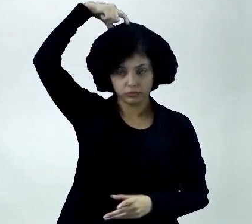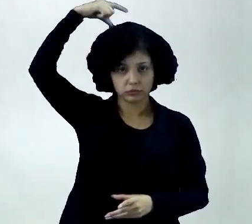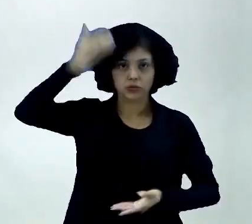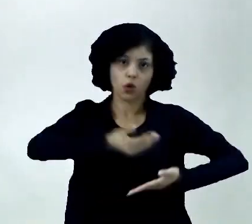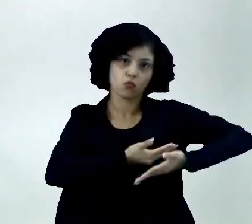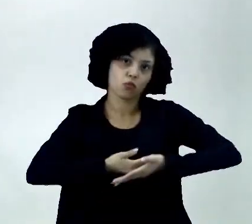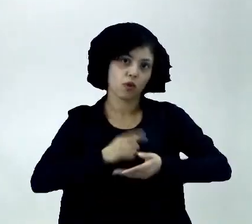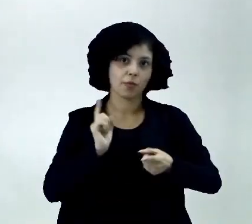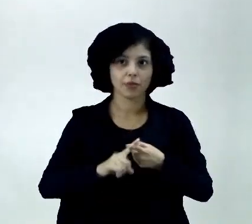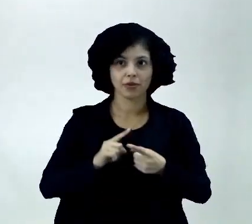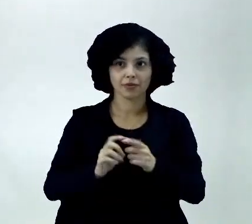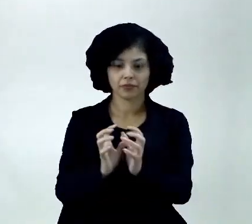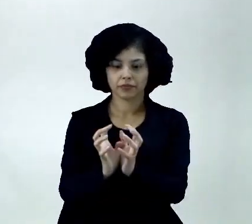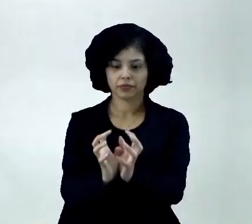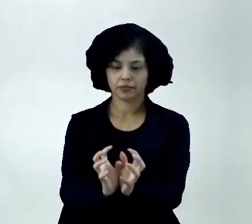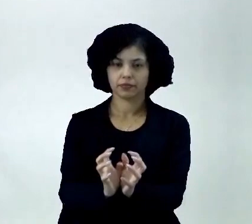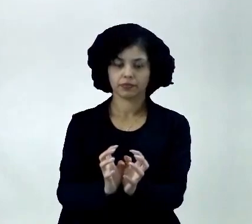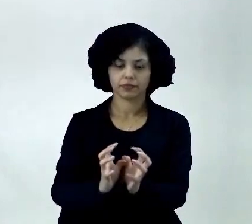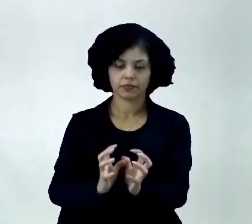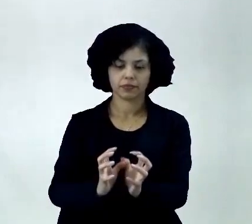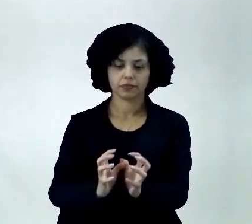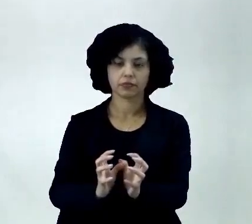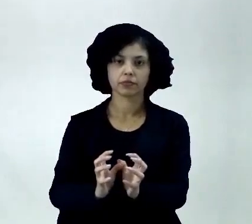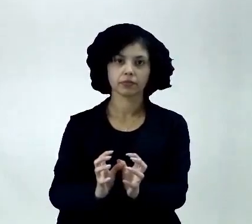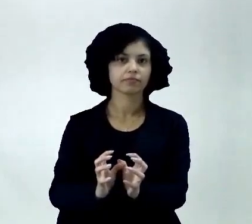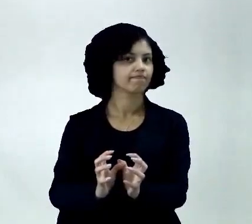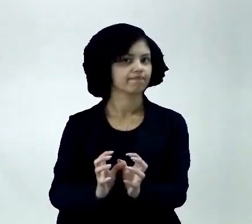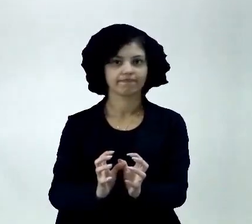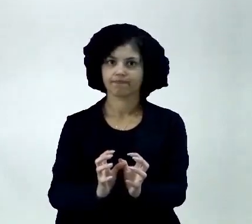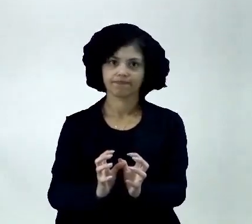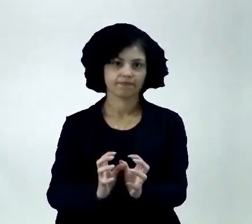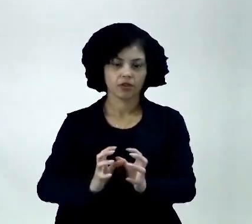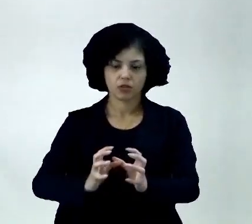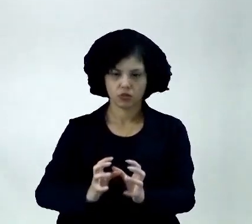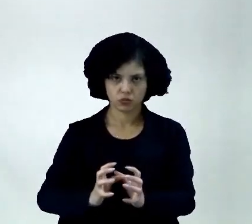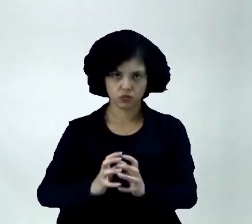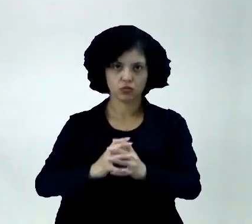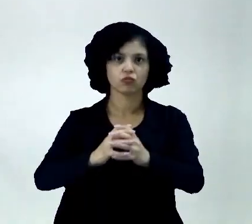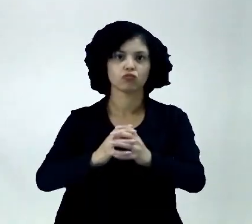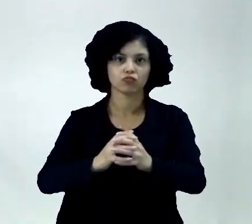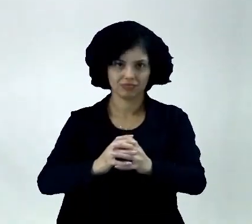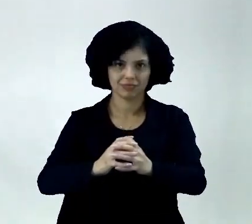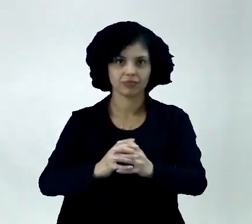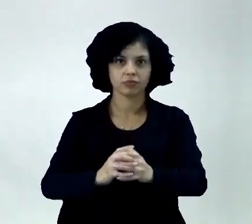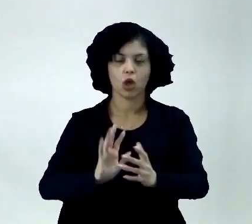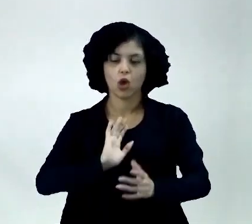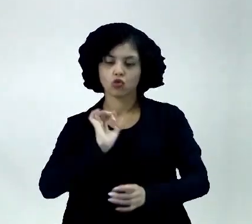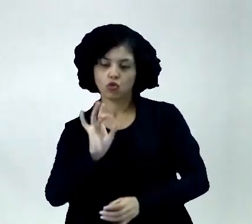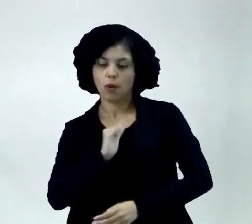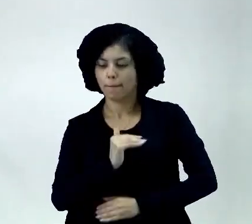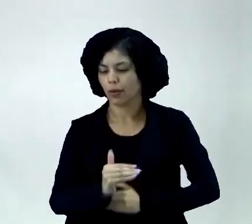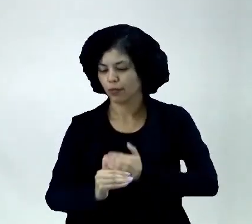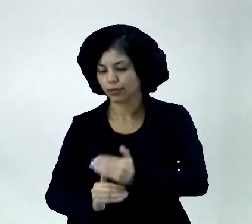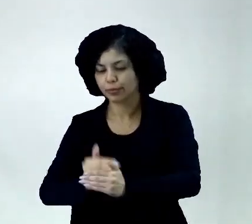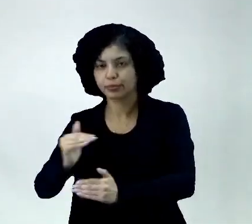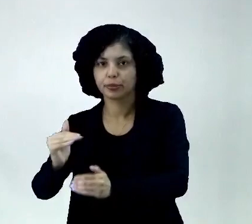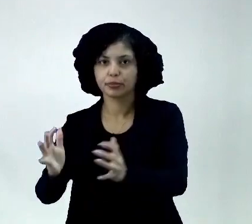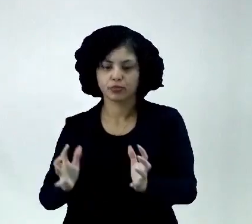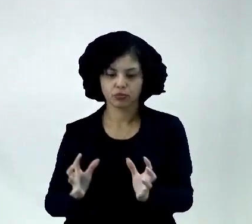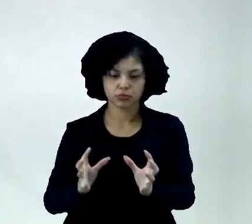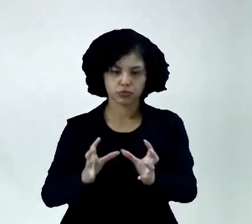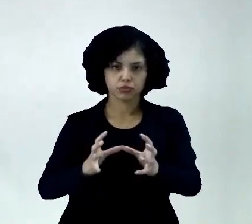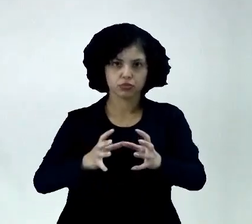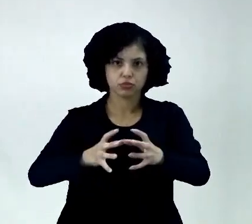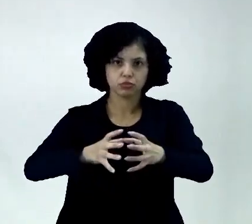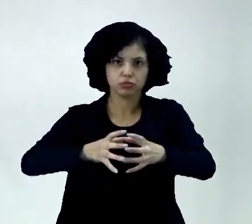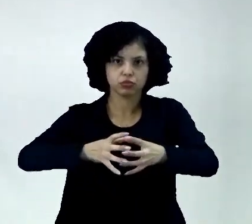do bebê, é porque ainda é um espaço em que o crânio, ele não se fundiu, ainda não está unido, tá? Então, vai fazendo essa